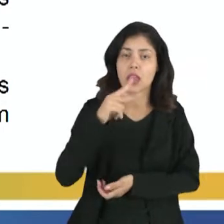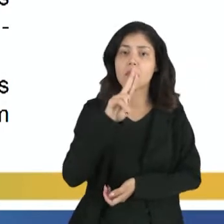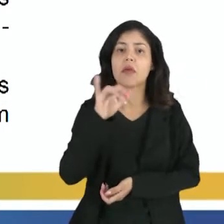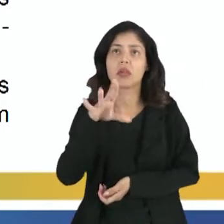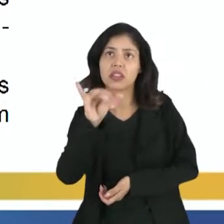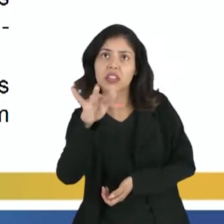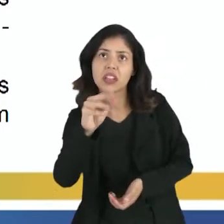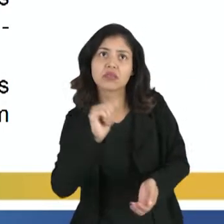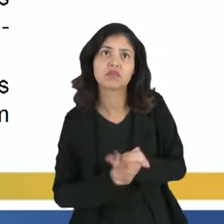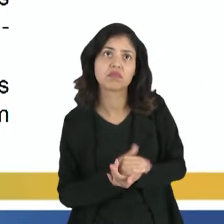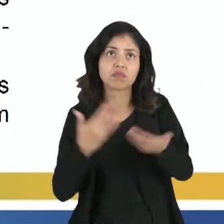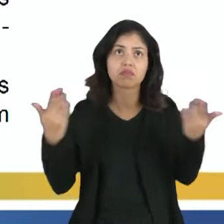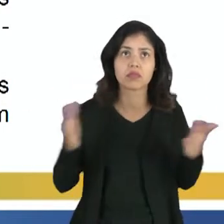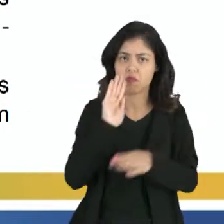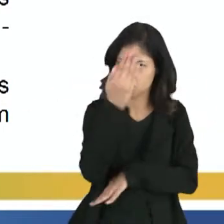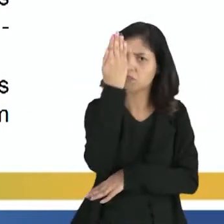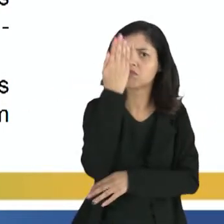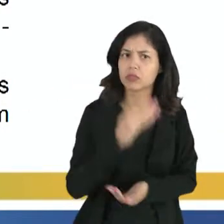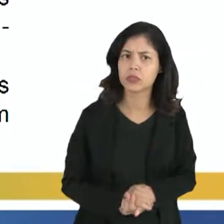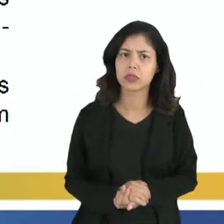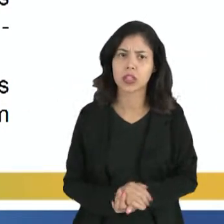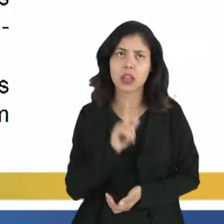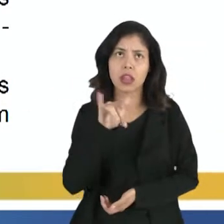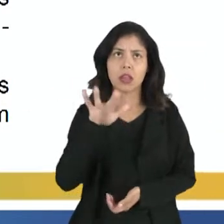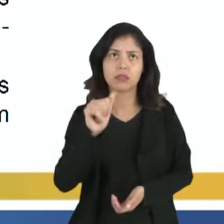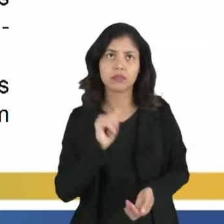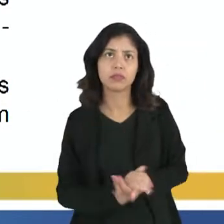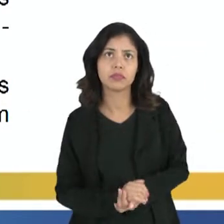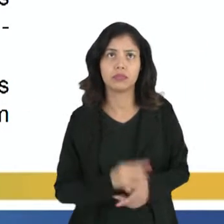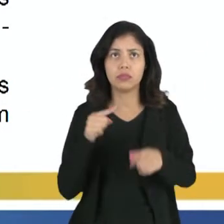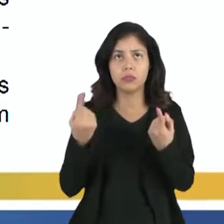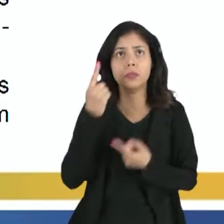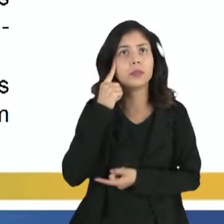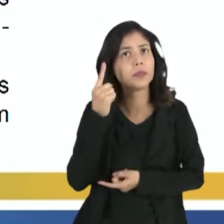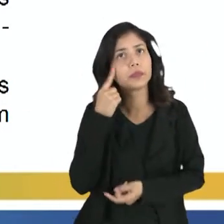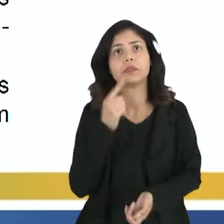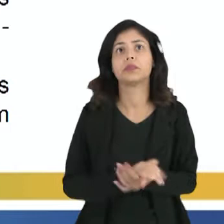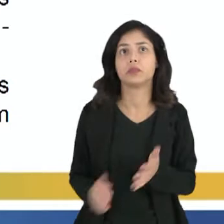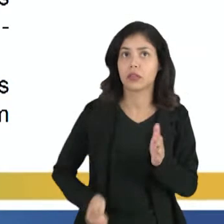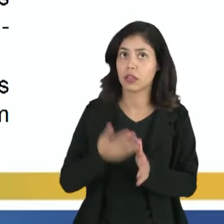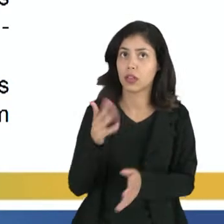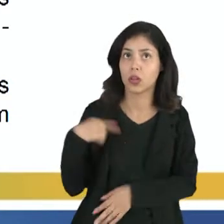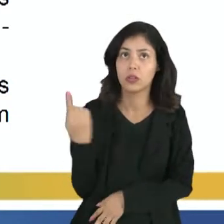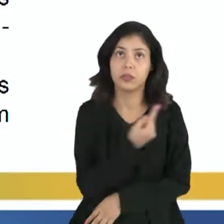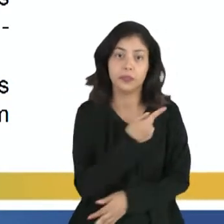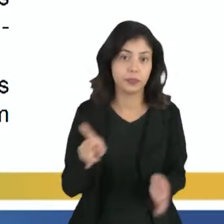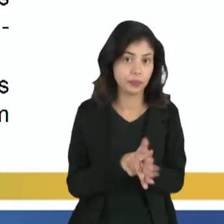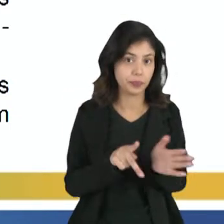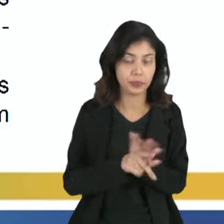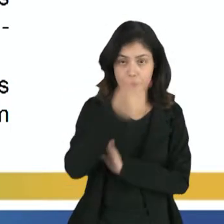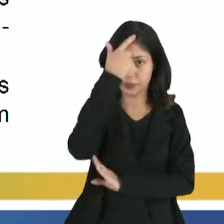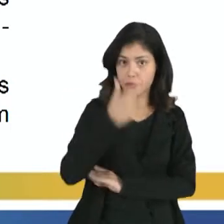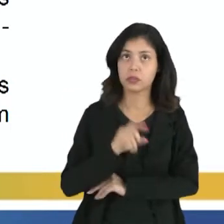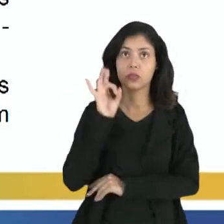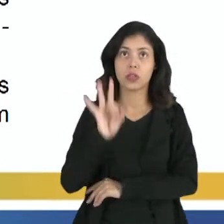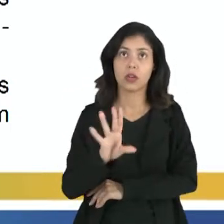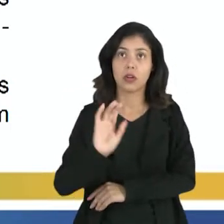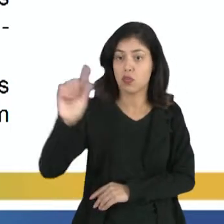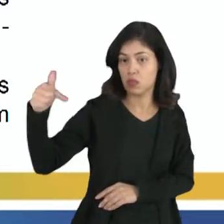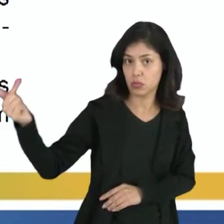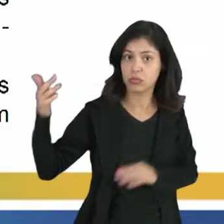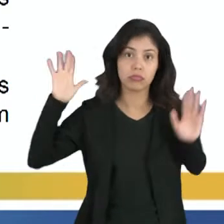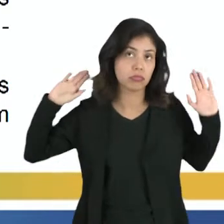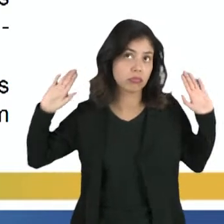ou tão hipócritas, tão falsos e tão leais? Por que pensamos tanto em nós mesmos ou só